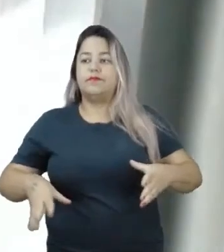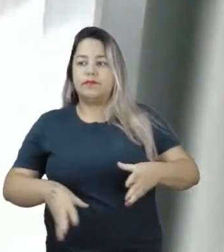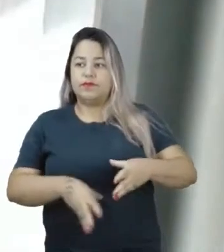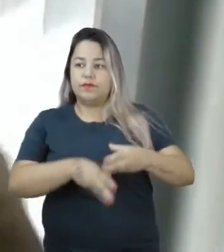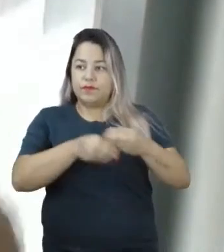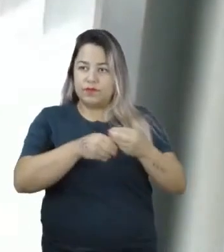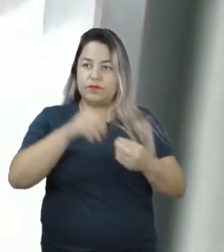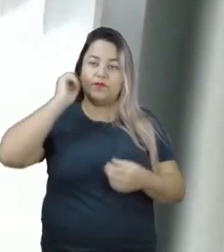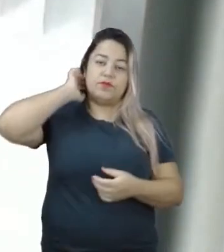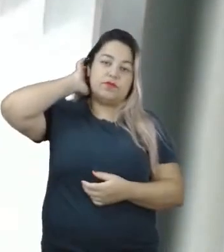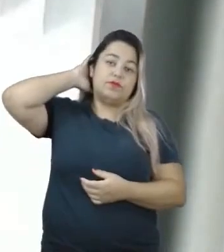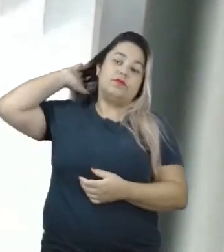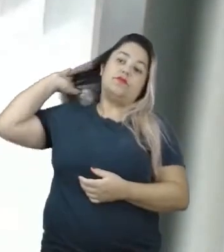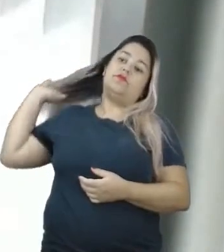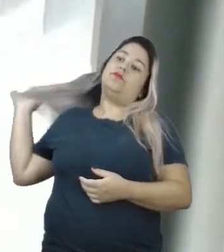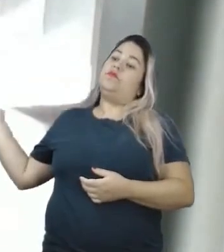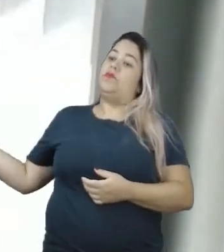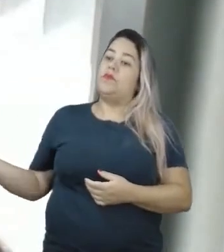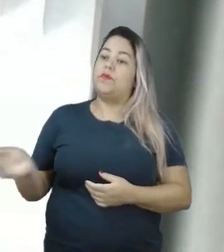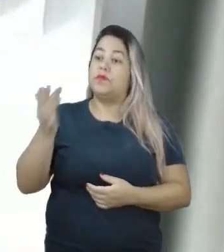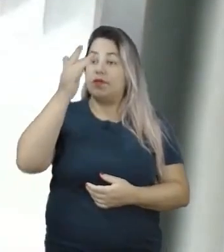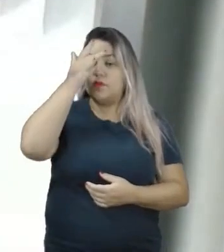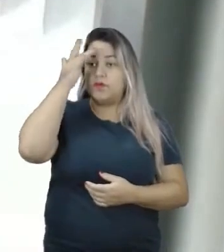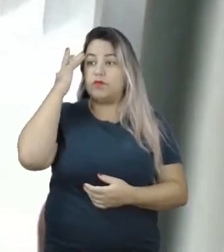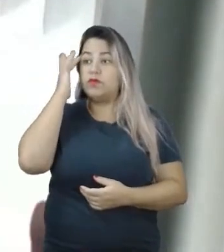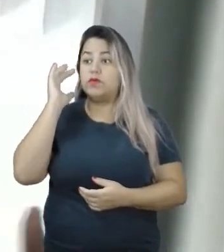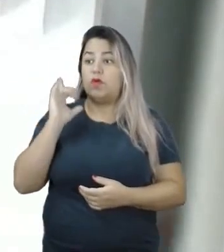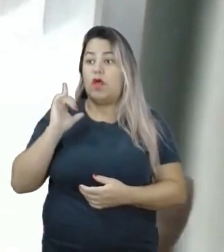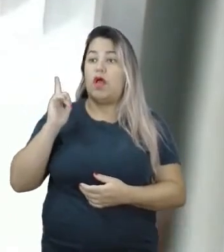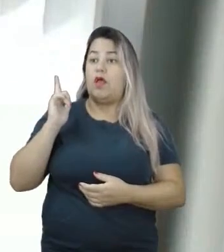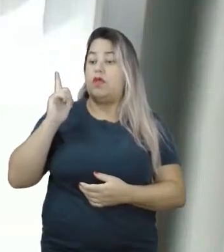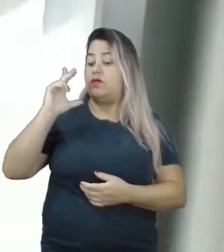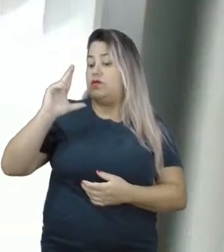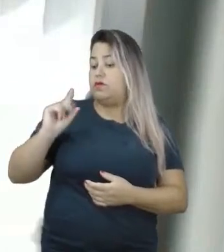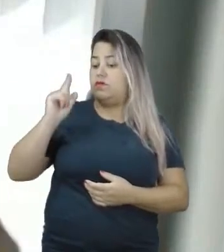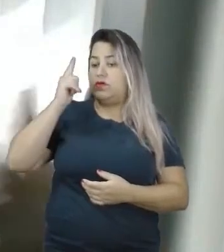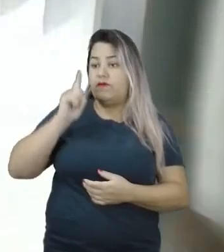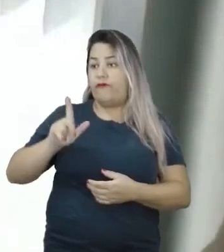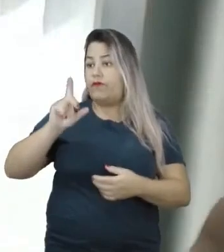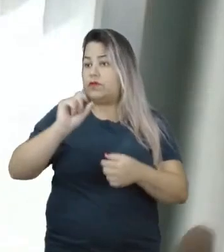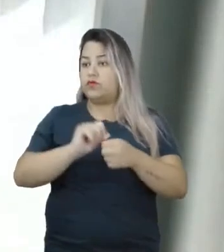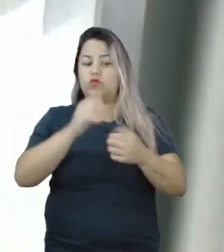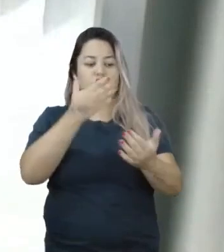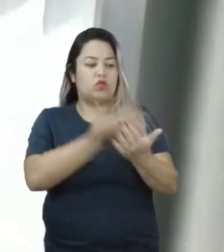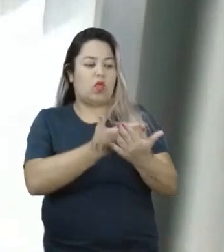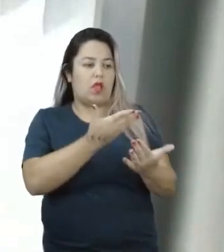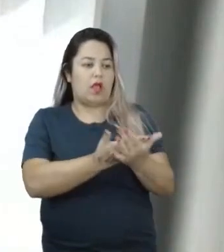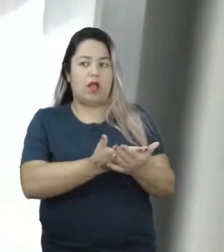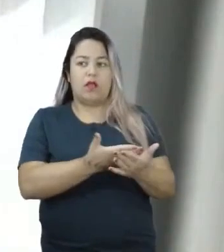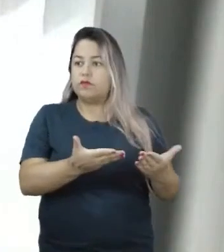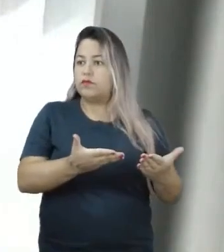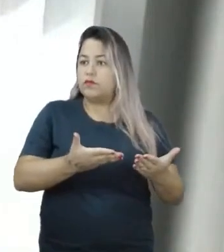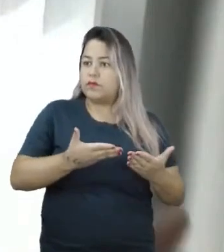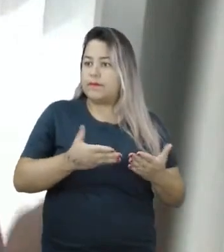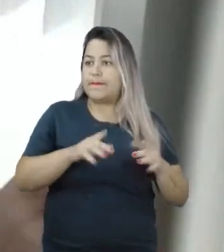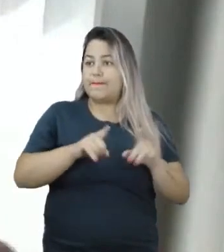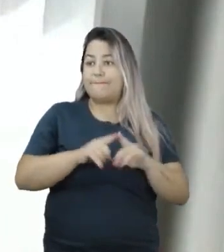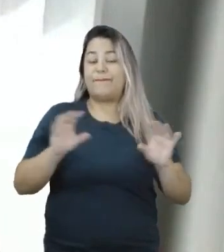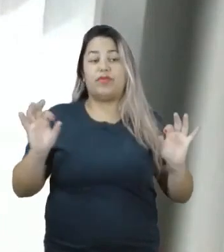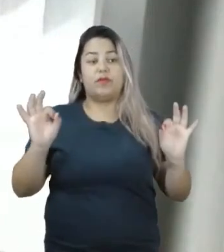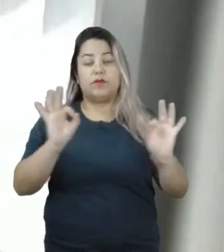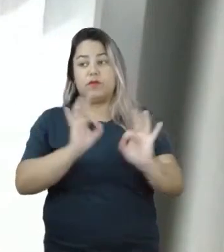mais pessoas que sem essas bolsas não conseguiam fazer os seus estudos. E qualquer convite que viesse de fora